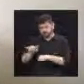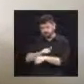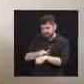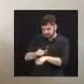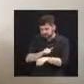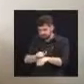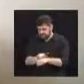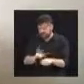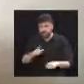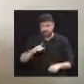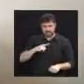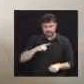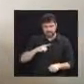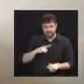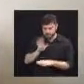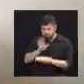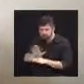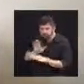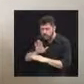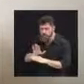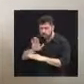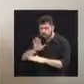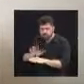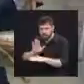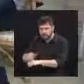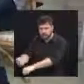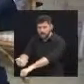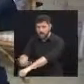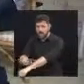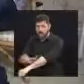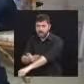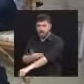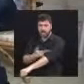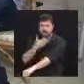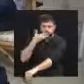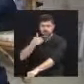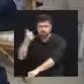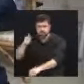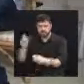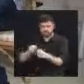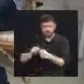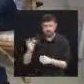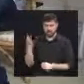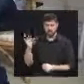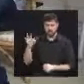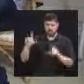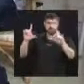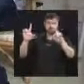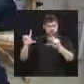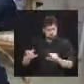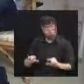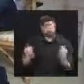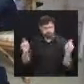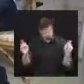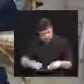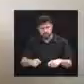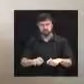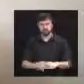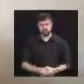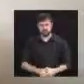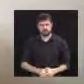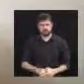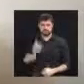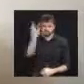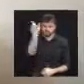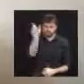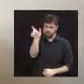recursos que você possui para beneficiar a parte emocional do indivíduo. Pode diminuir a dor, por exemplo? A dor pode. Se o